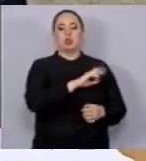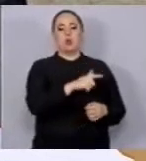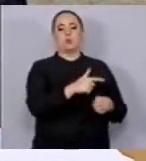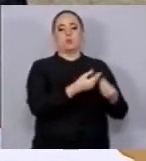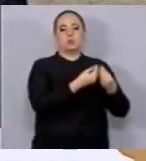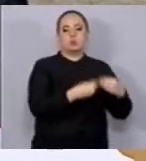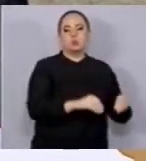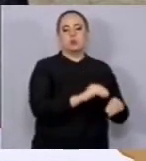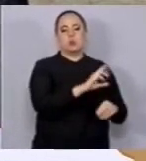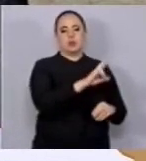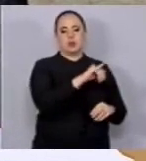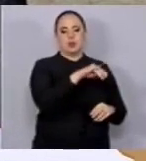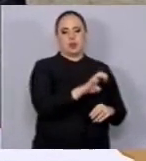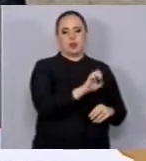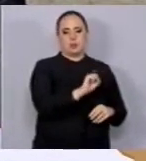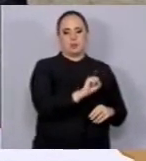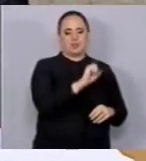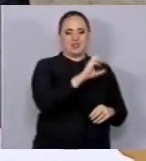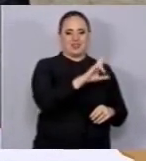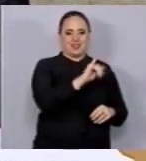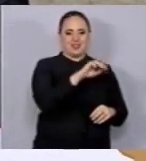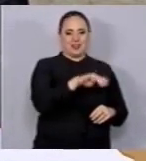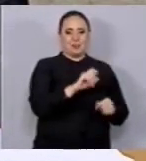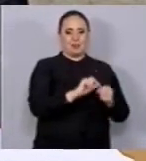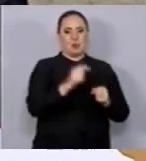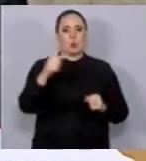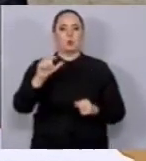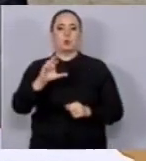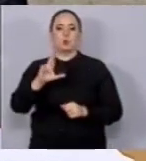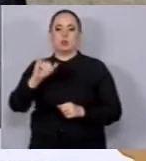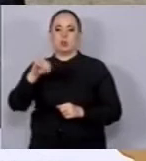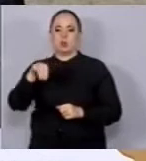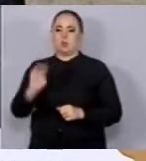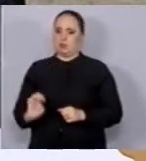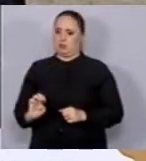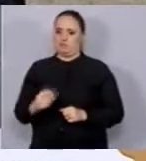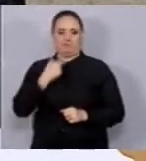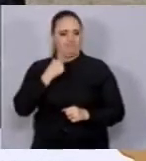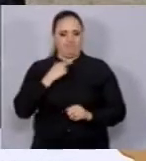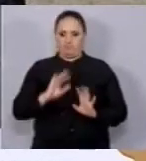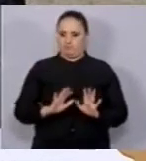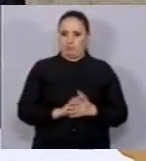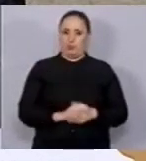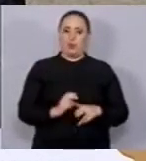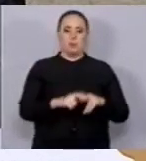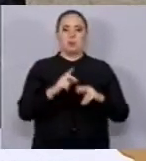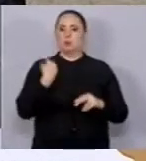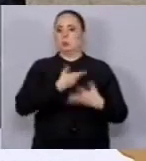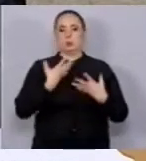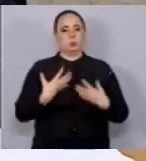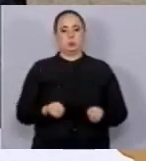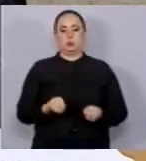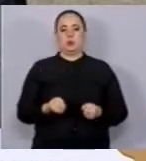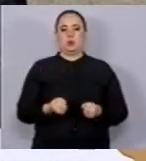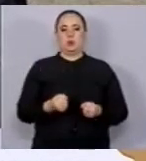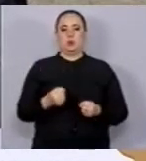Por isto, rejeitamos liminarmente a ideia de admitir produção de provas por meio ilegal,